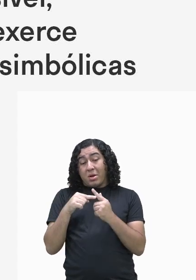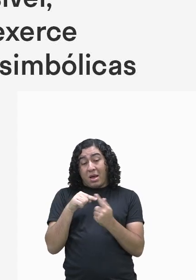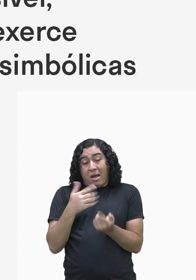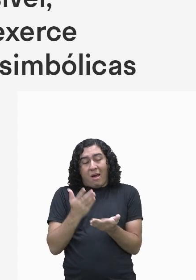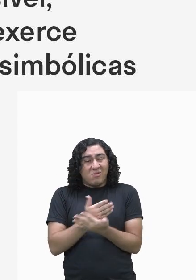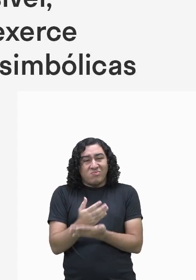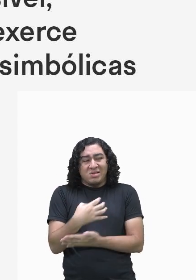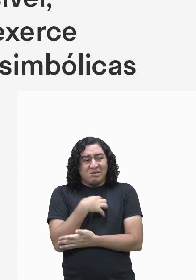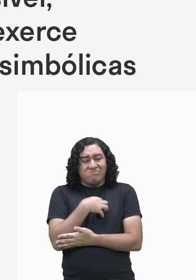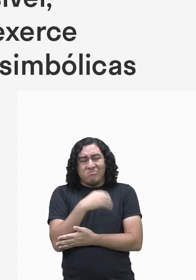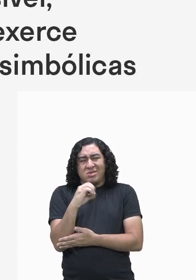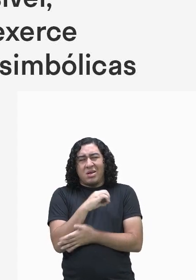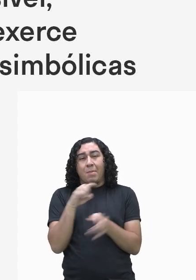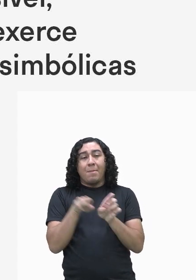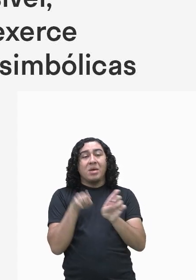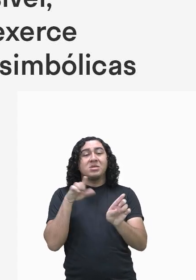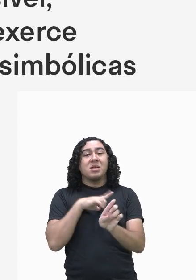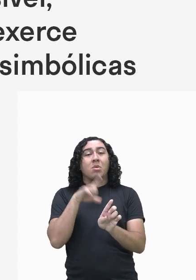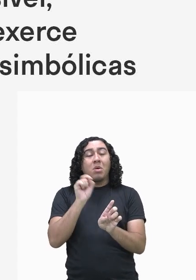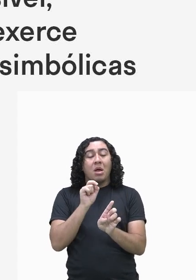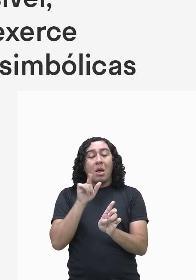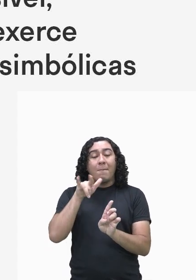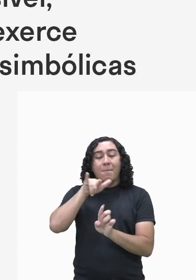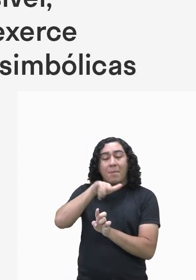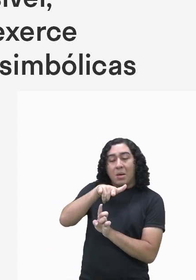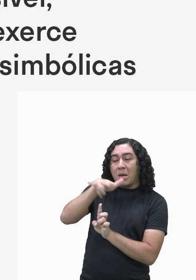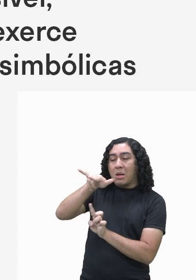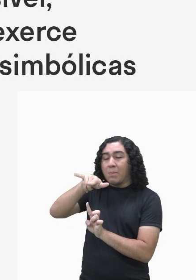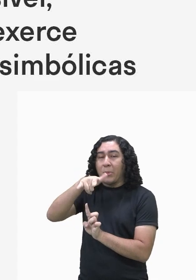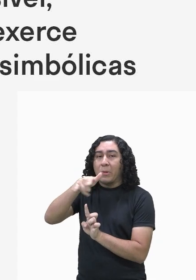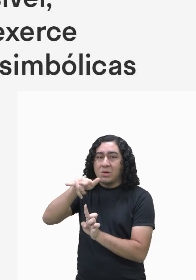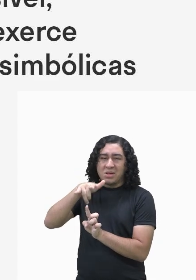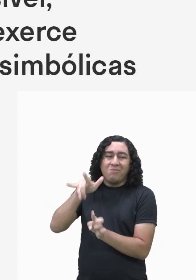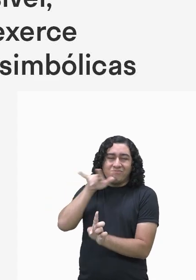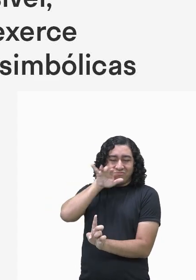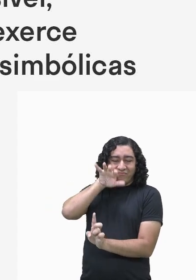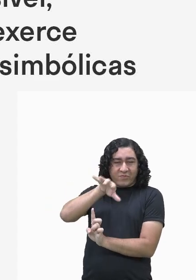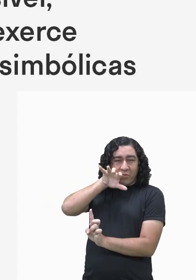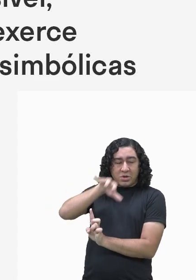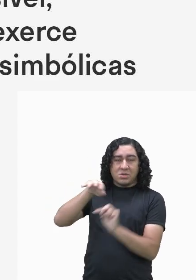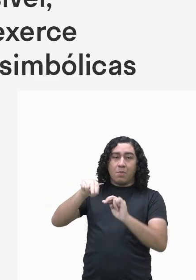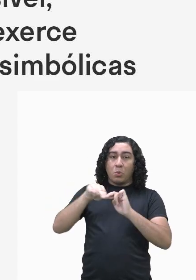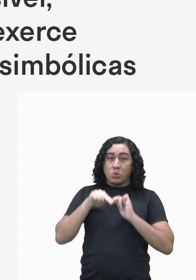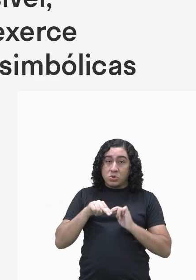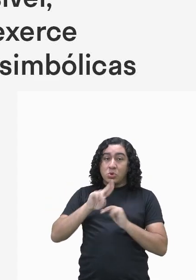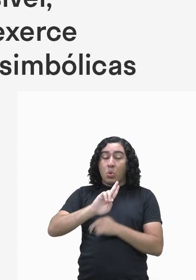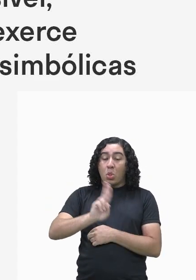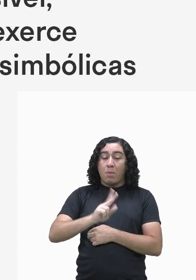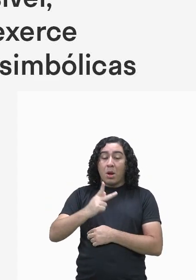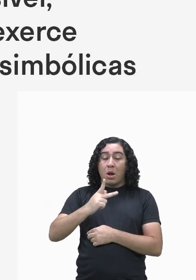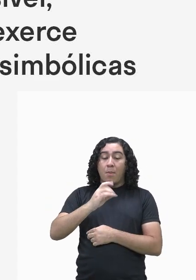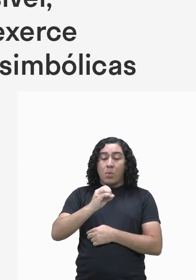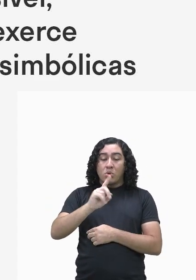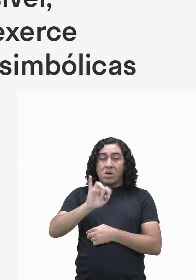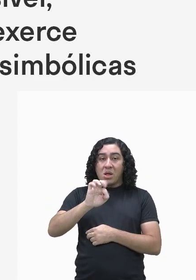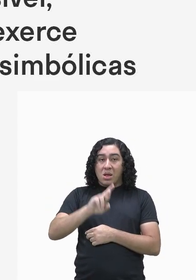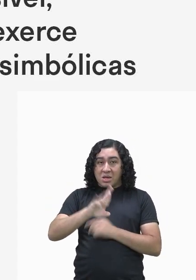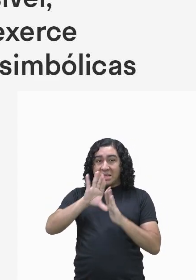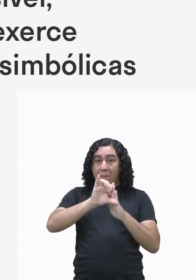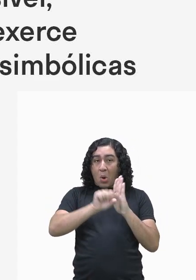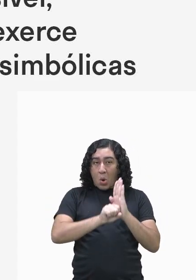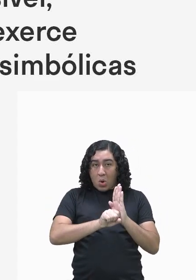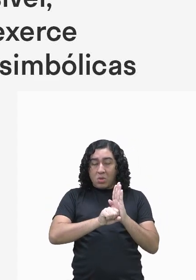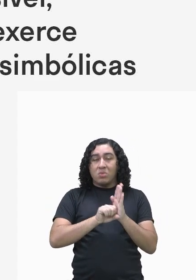mas houve ali uma imposição. É por isso que ele chama de poder simbólico, que é